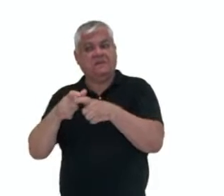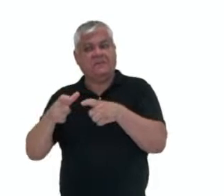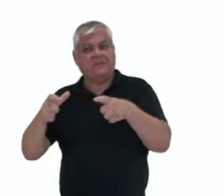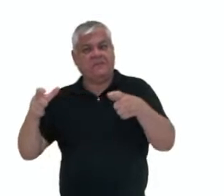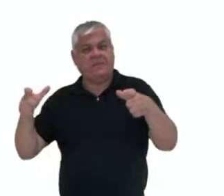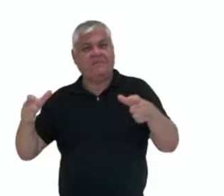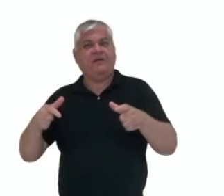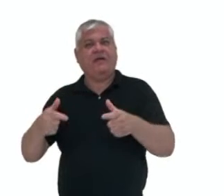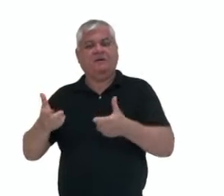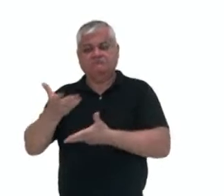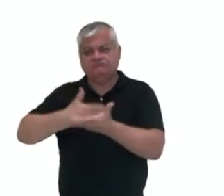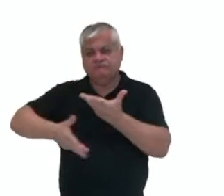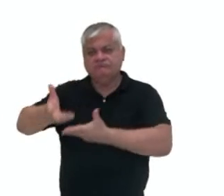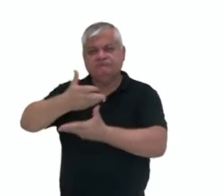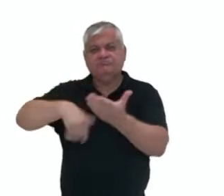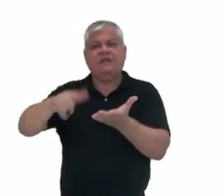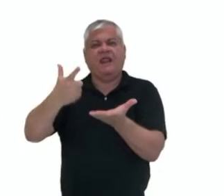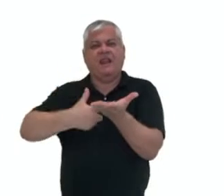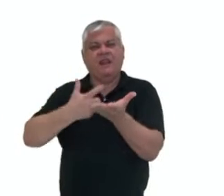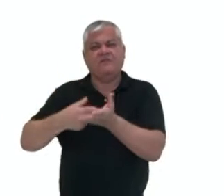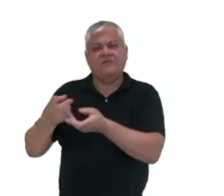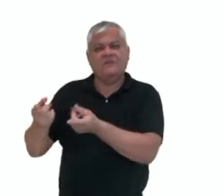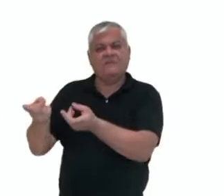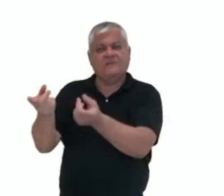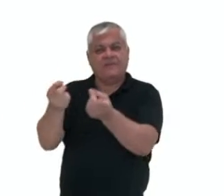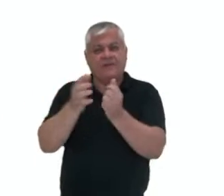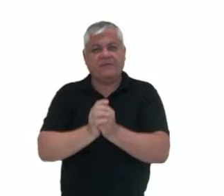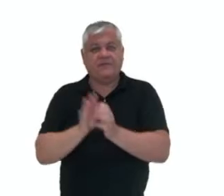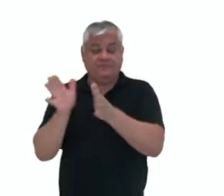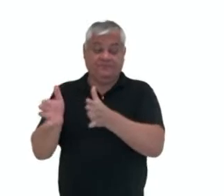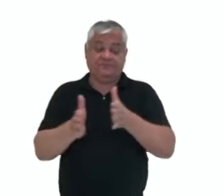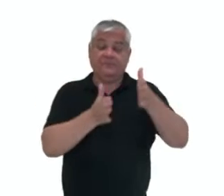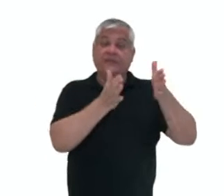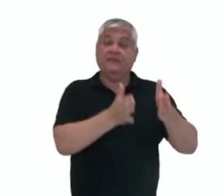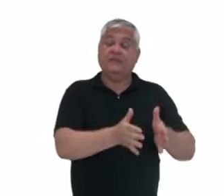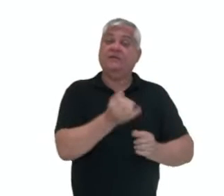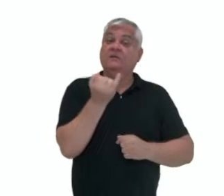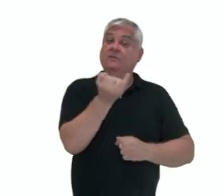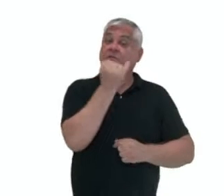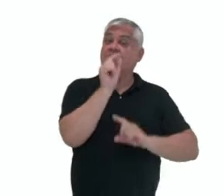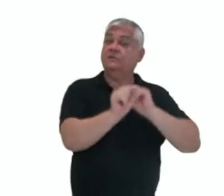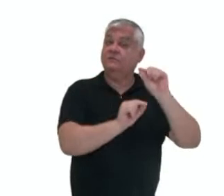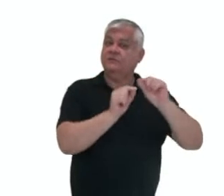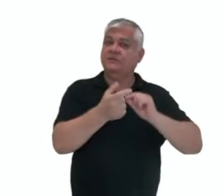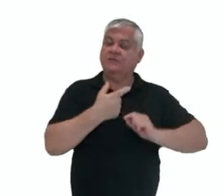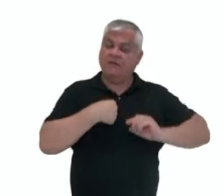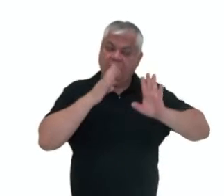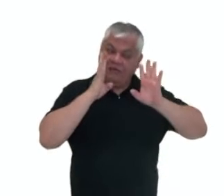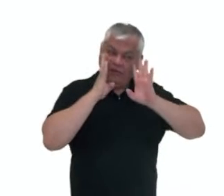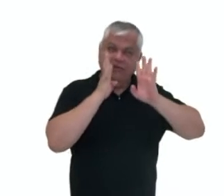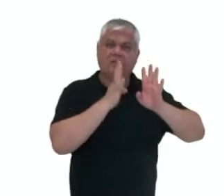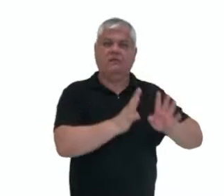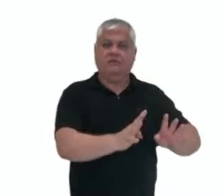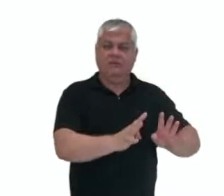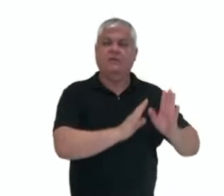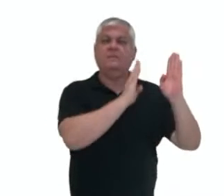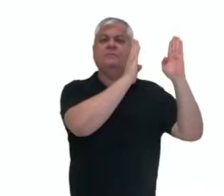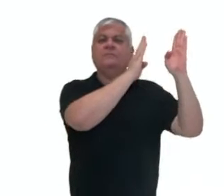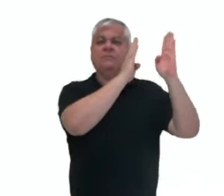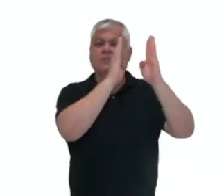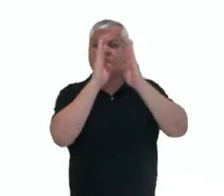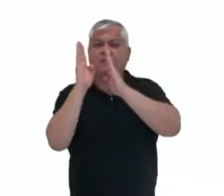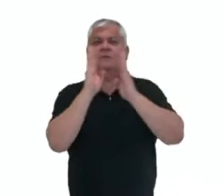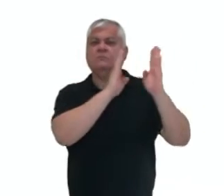o negócio de livrarias e editoras, por outro é fundamental voltar as atenções para as bibliotecas,